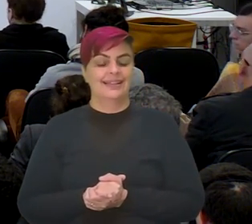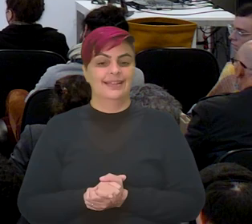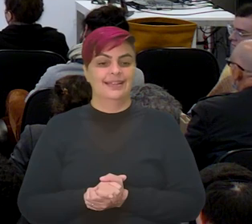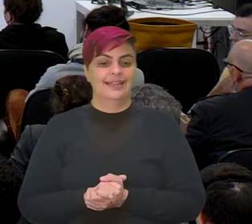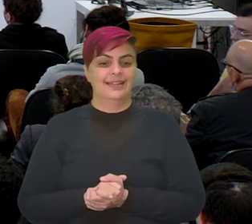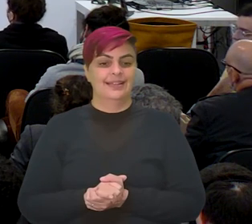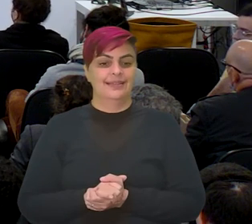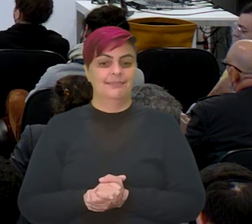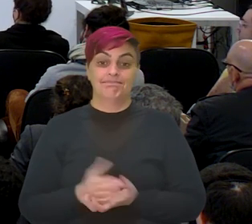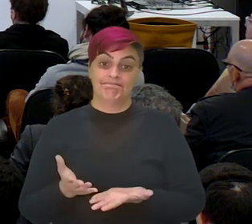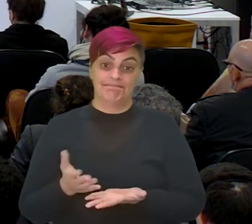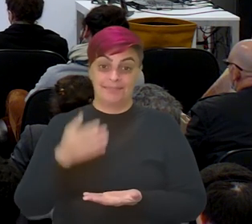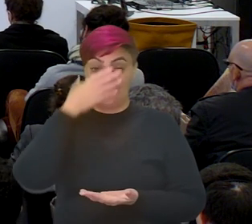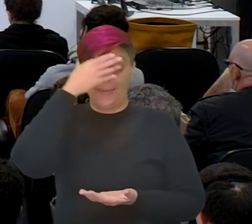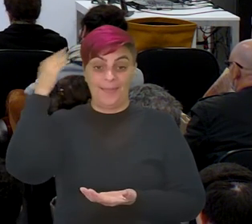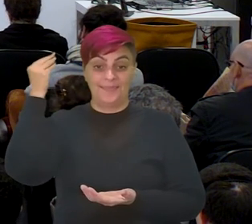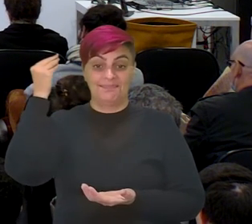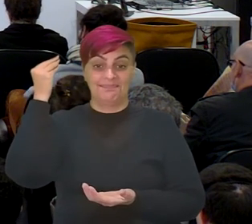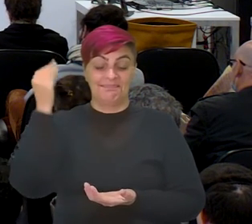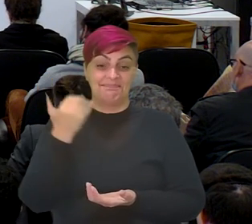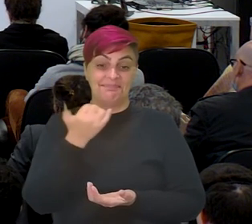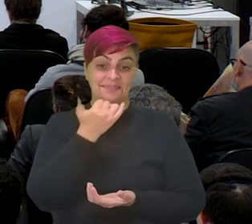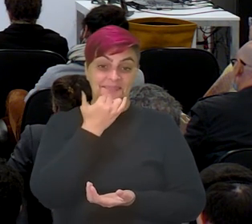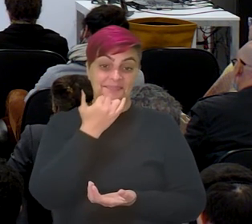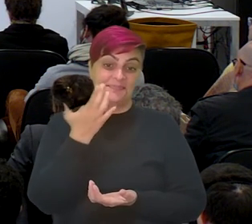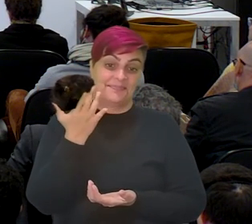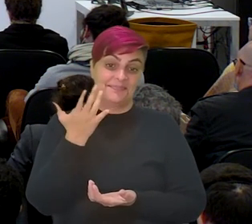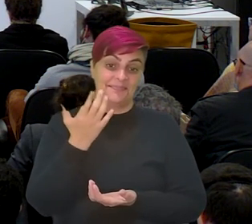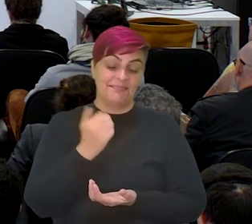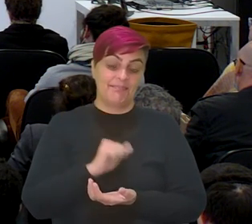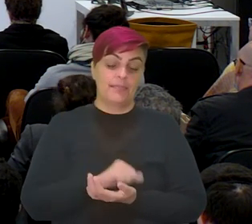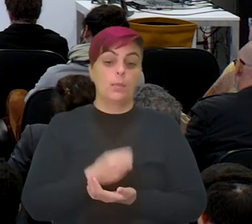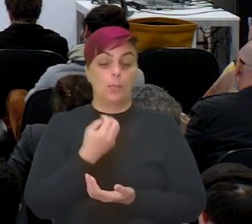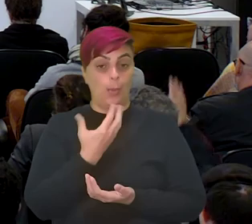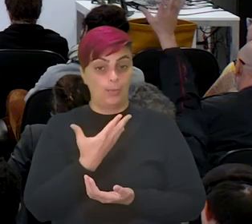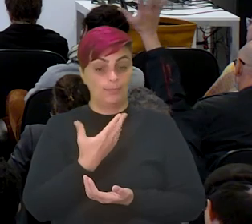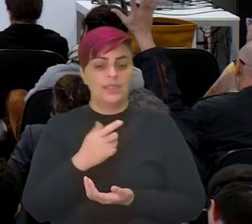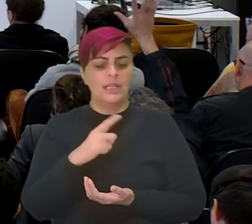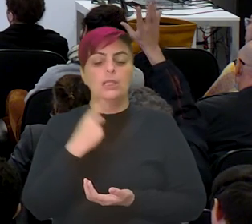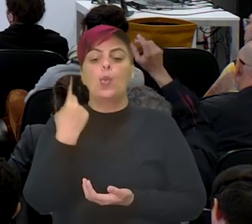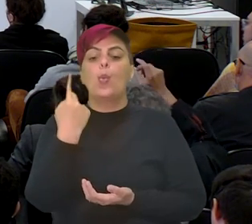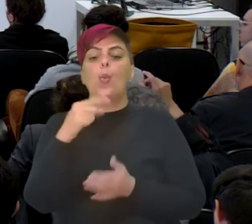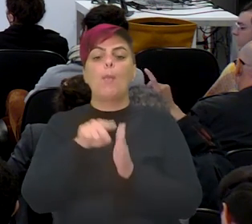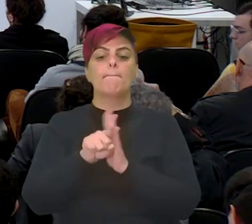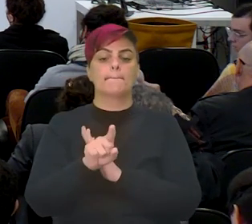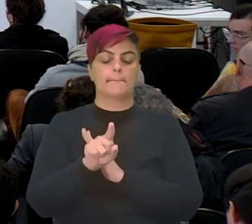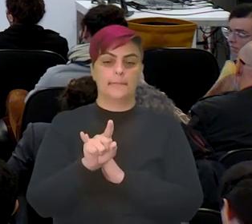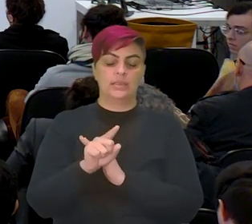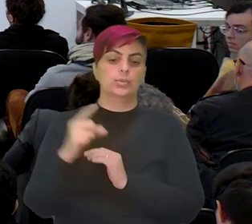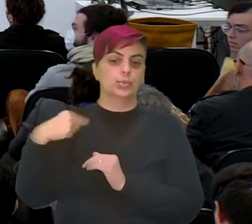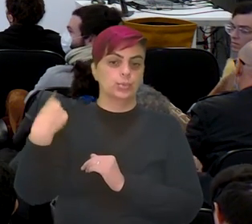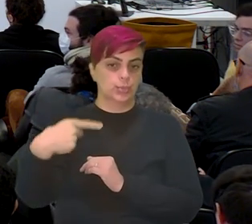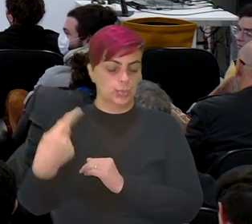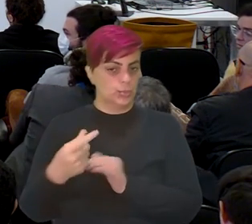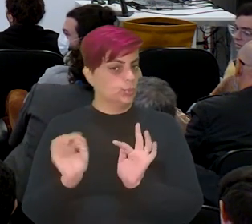Bem... Não, escapou. Desculpe. Imagina. Bem, ah, temos mais uma perguntinha